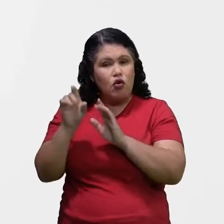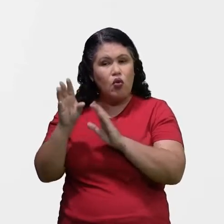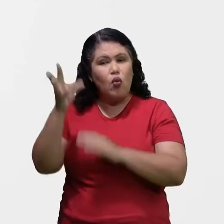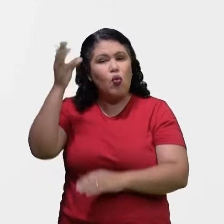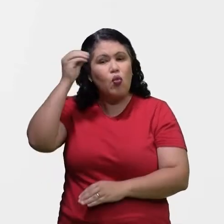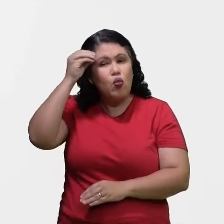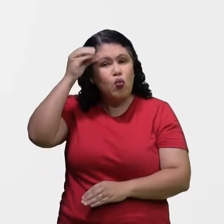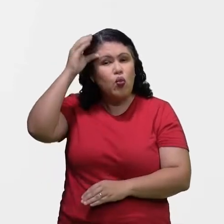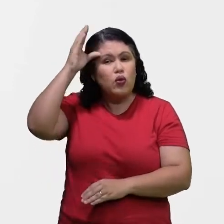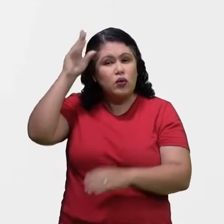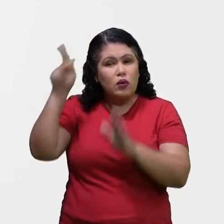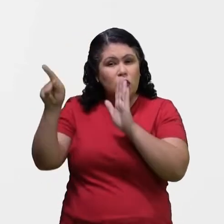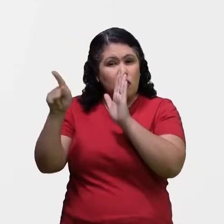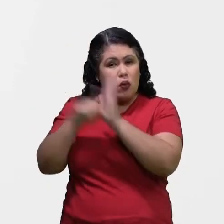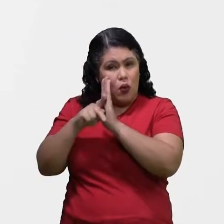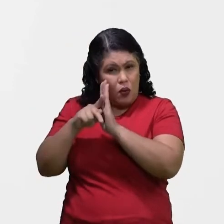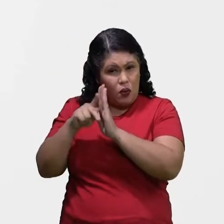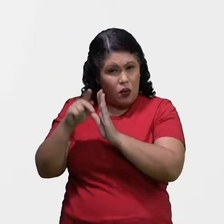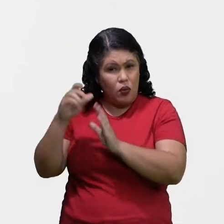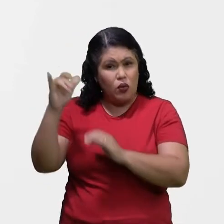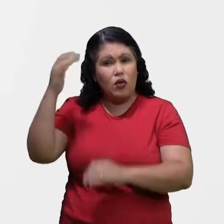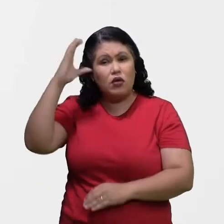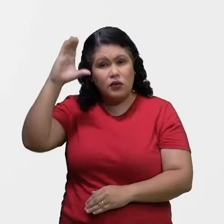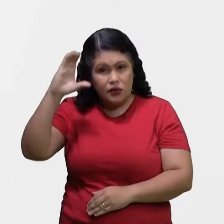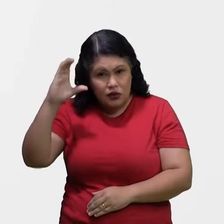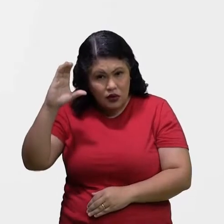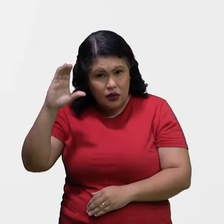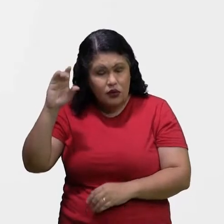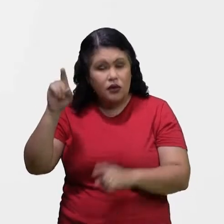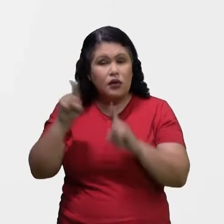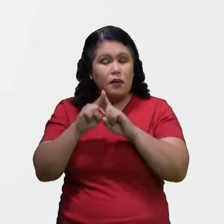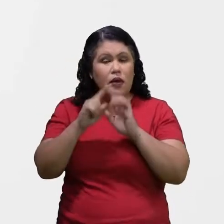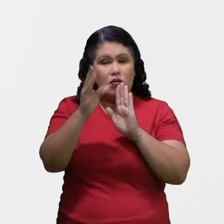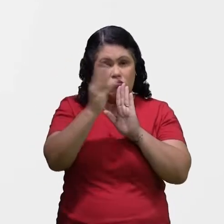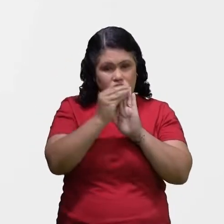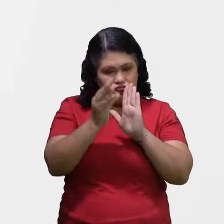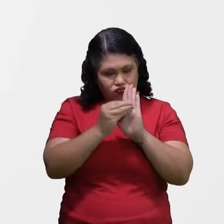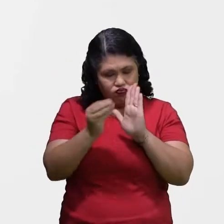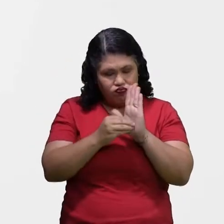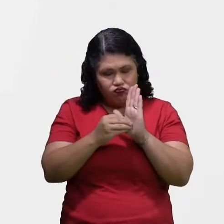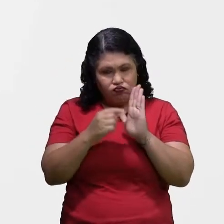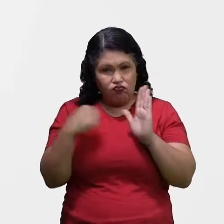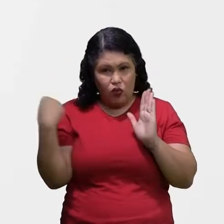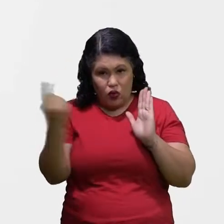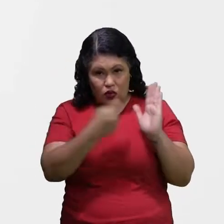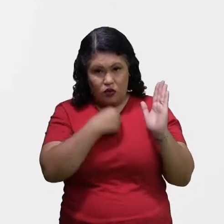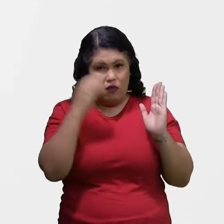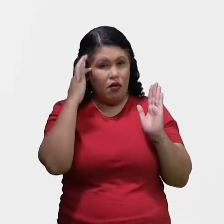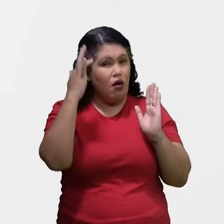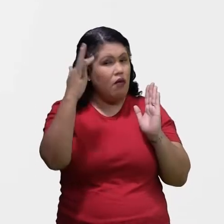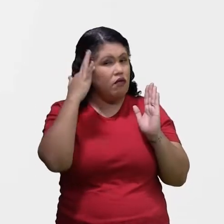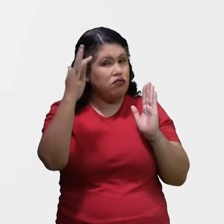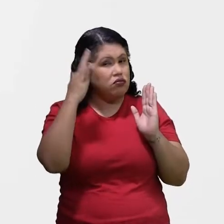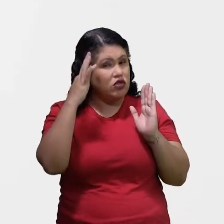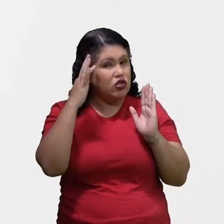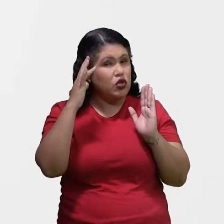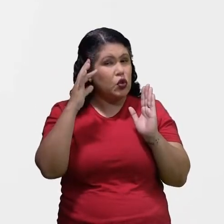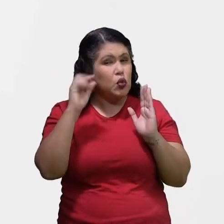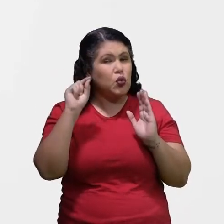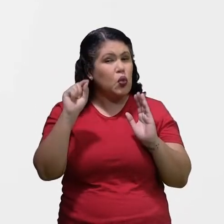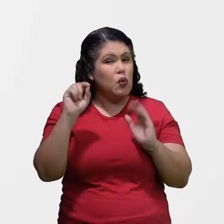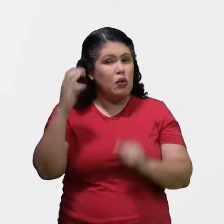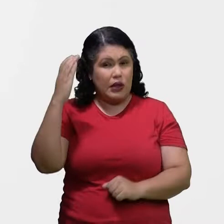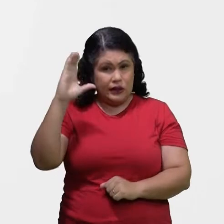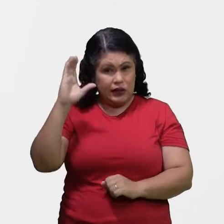juntamente com algumas reflexões sobre os conteúdos, nós vamos refletir sobre essa natureza ética das